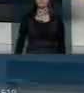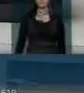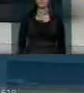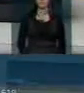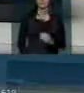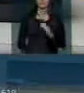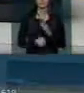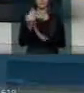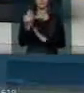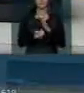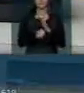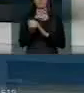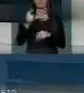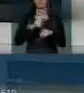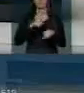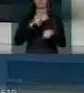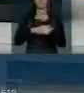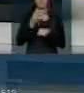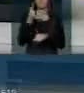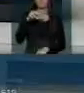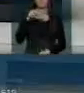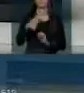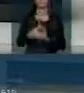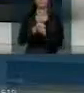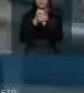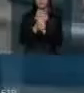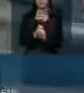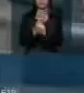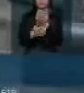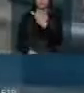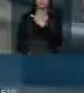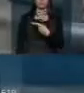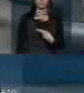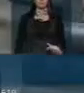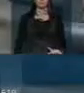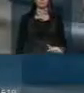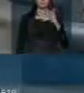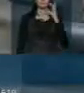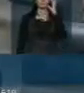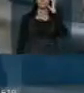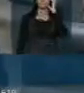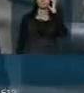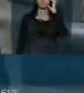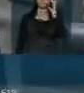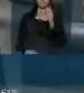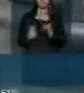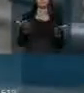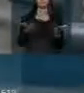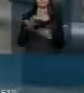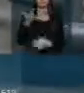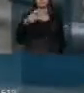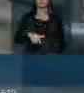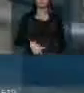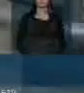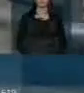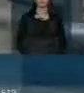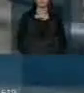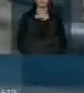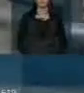vezes nesse momento, nesse meu minuto, eu saldei a presidente Dilma e faço hoje mais uma vez.